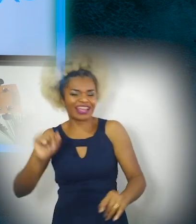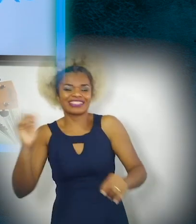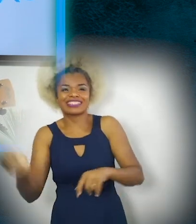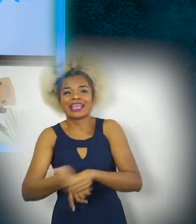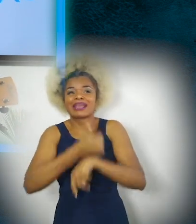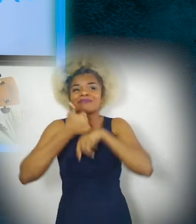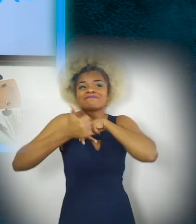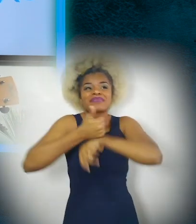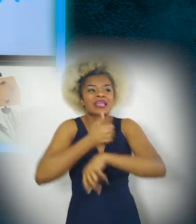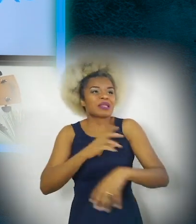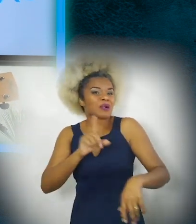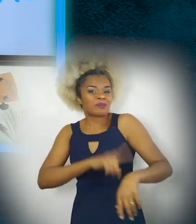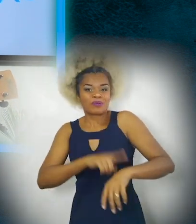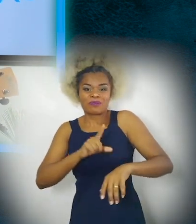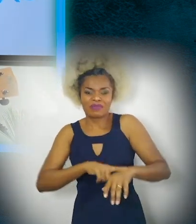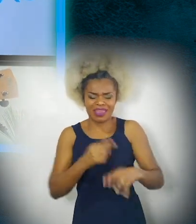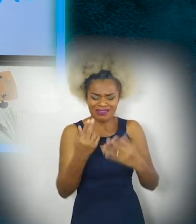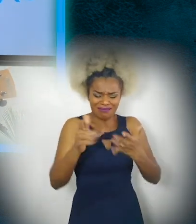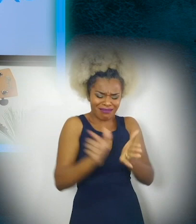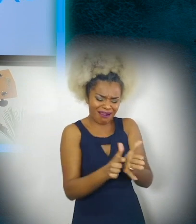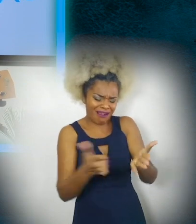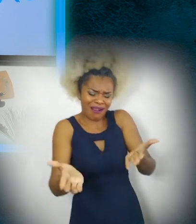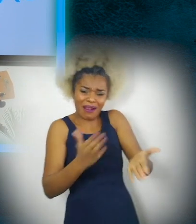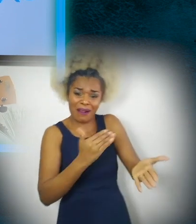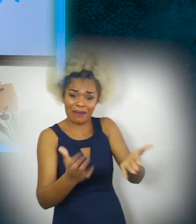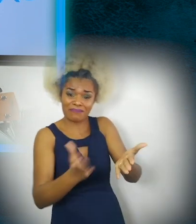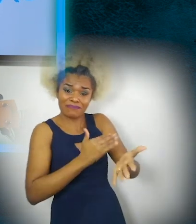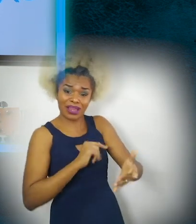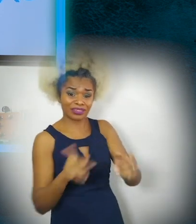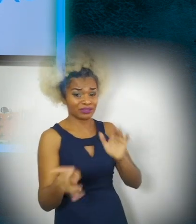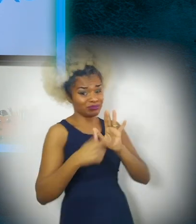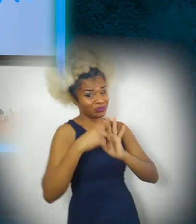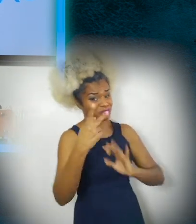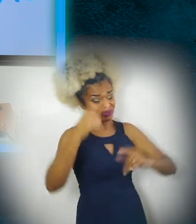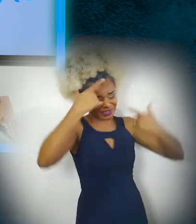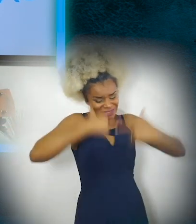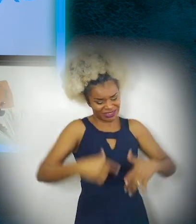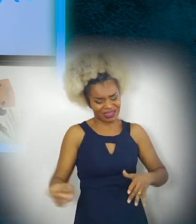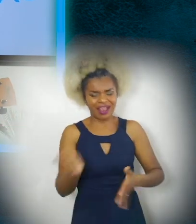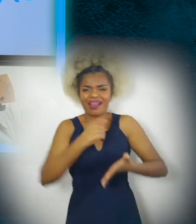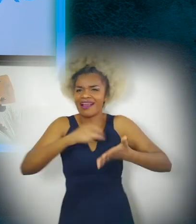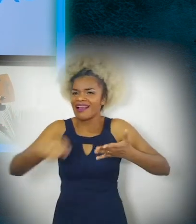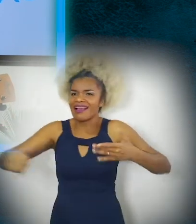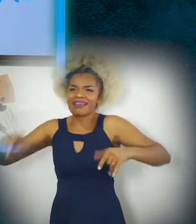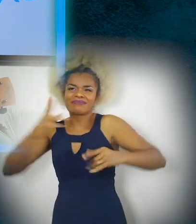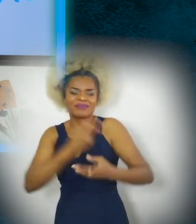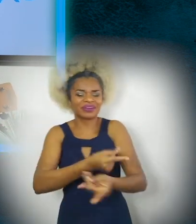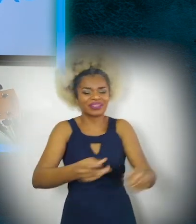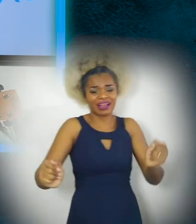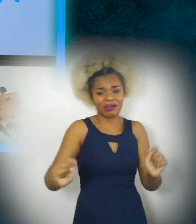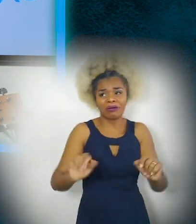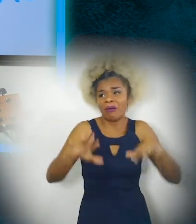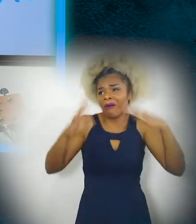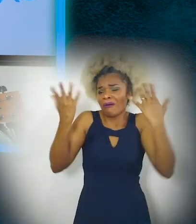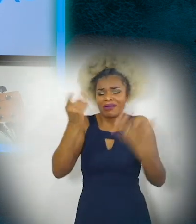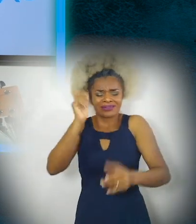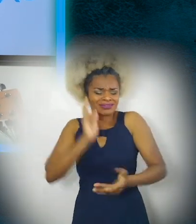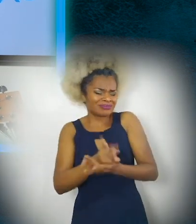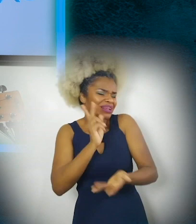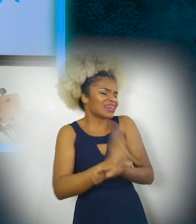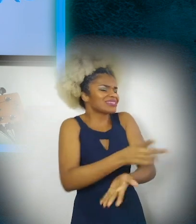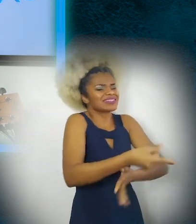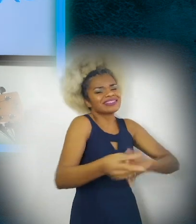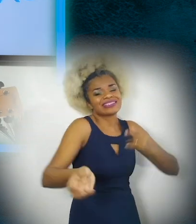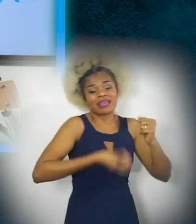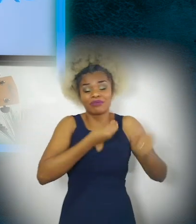mera página escrita em um livro imortal. E se pra sempre eu vou viver, hora